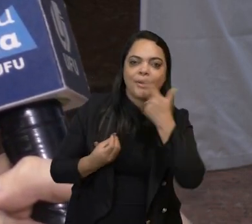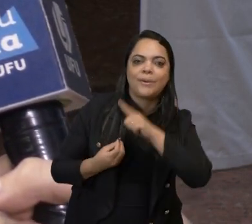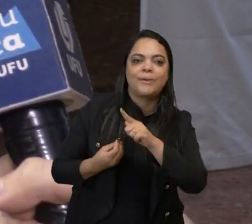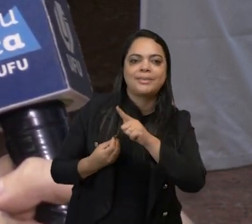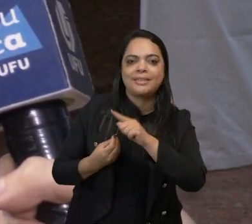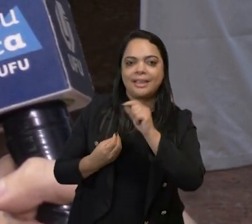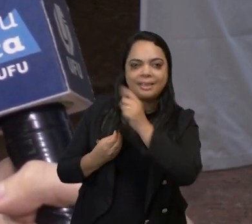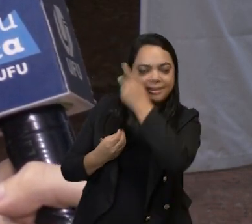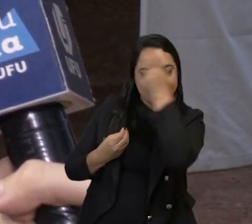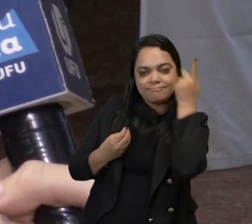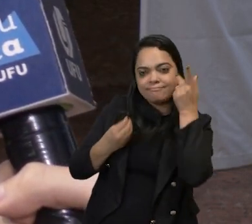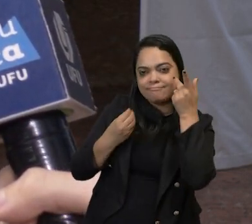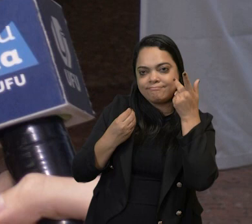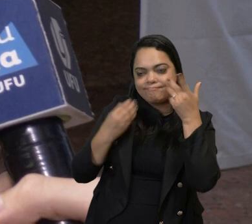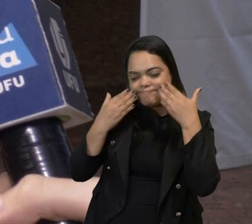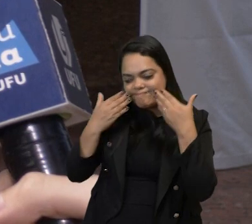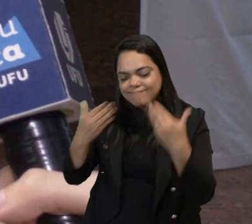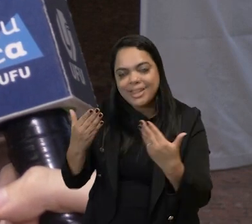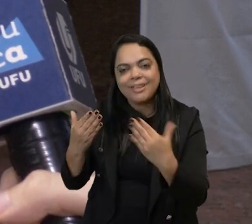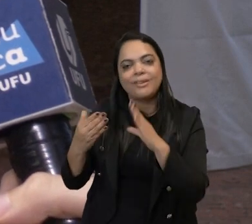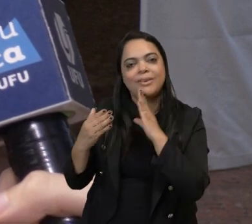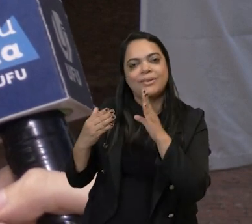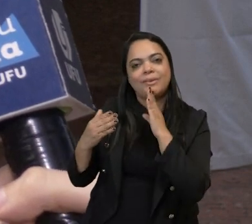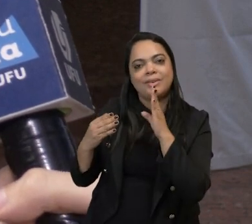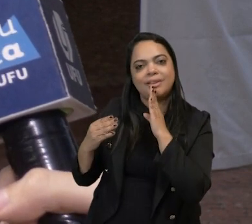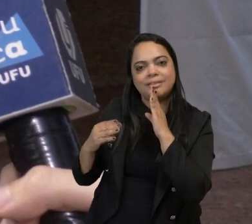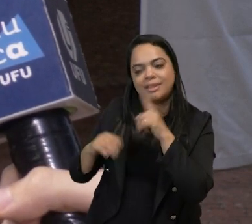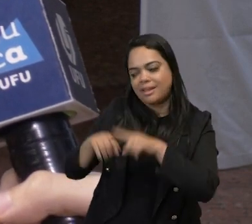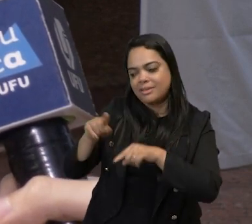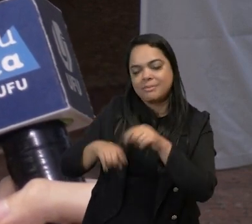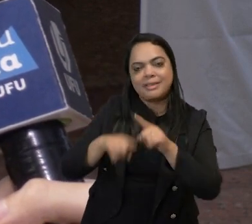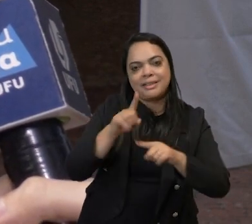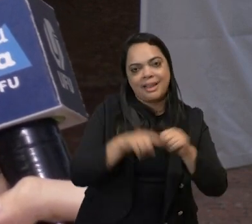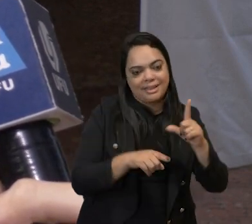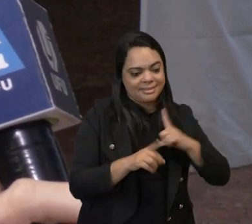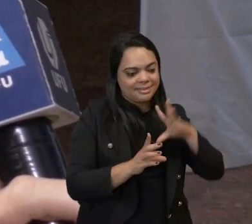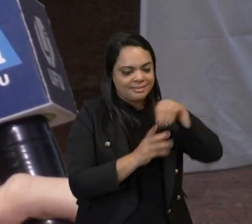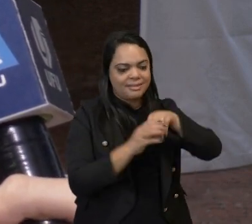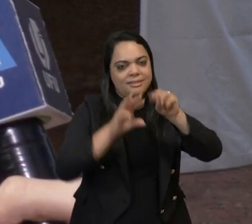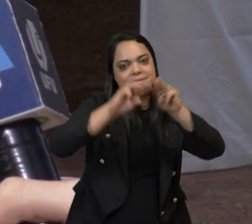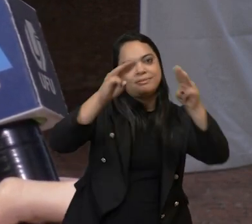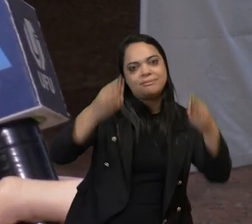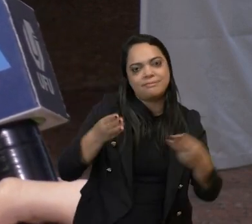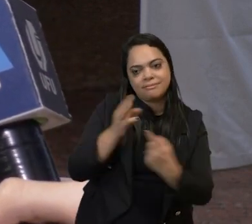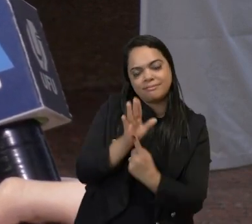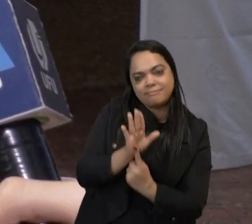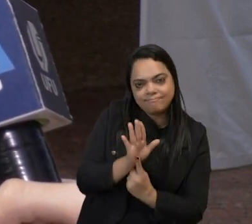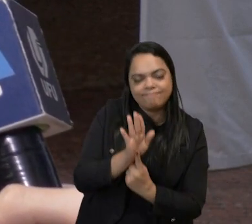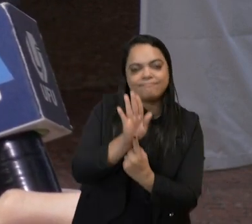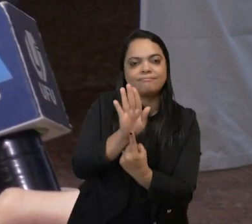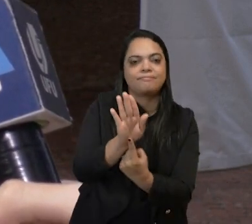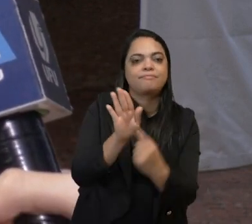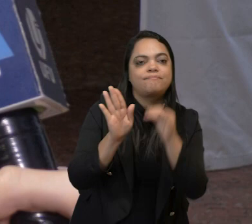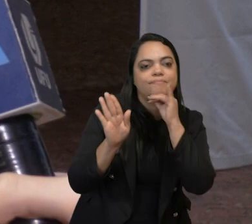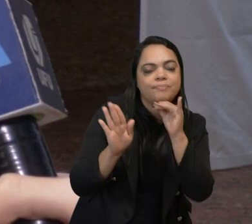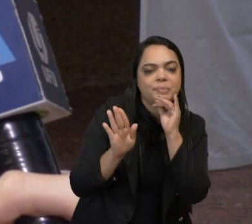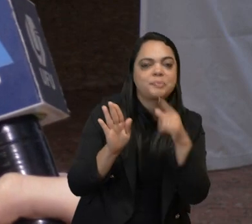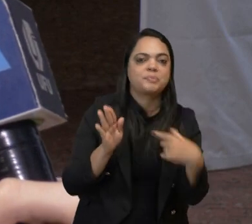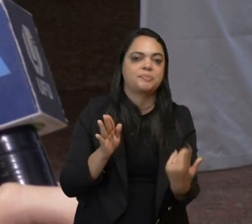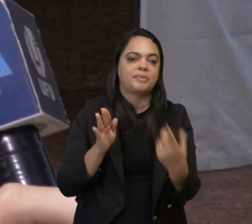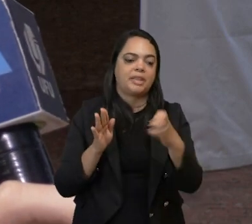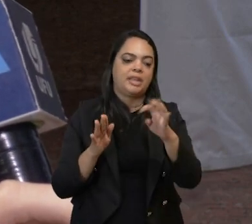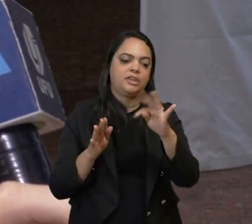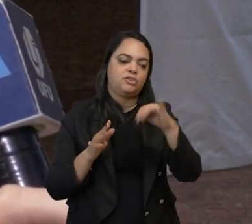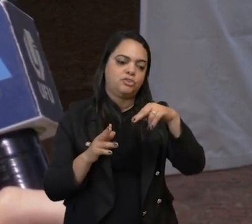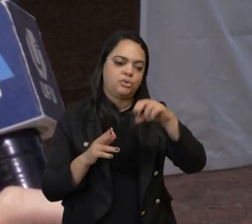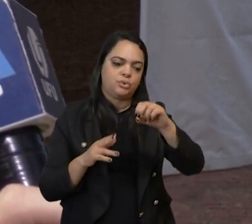tornar público e de conhecer essas peças que também estão nos nossos acervos por